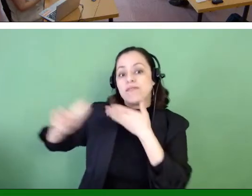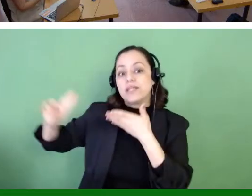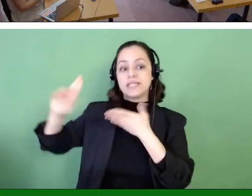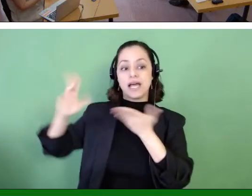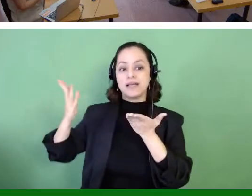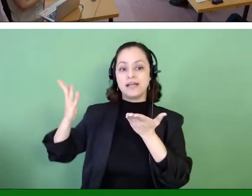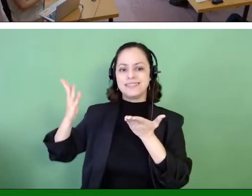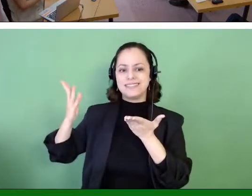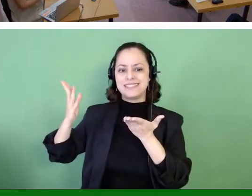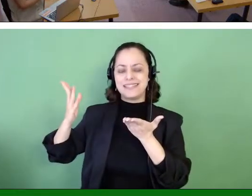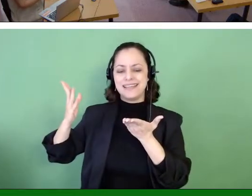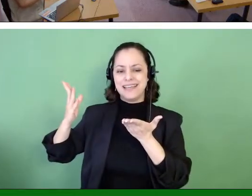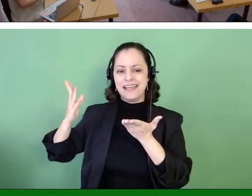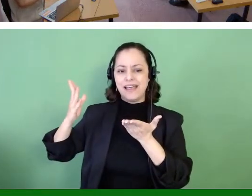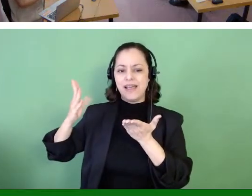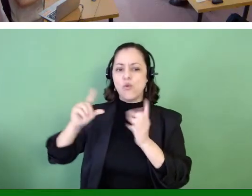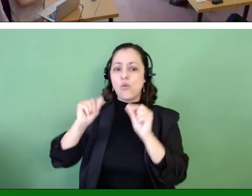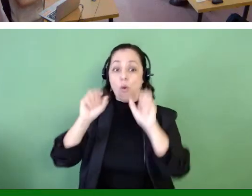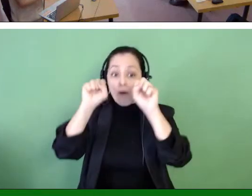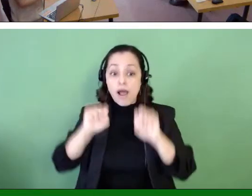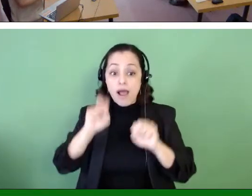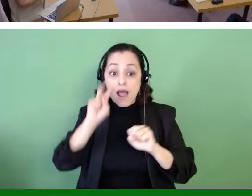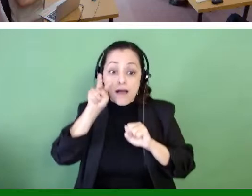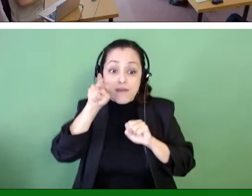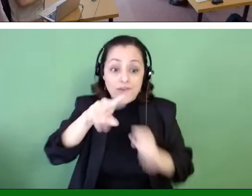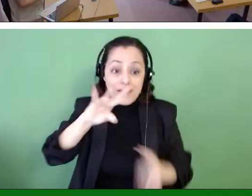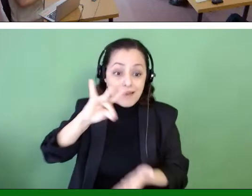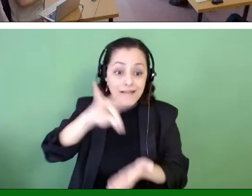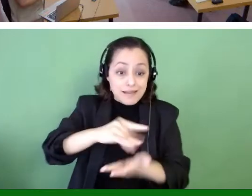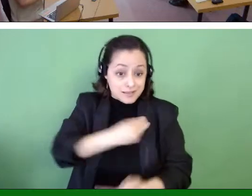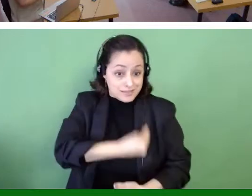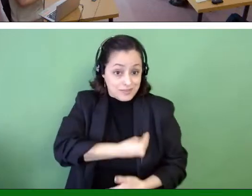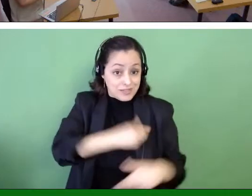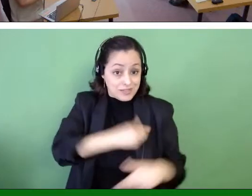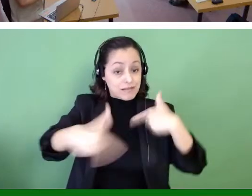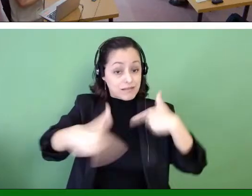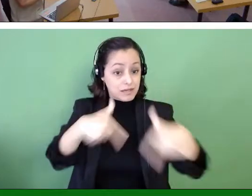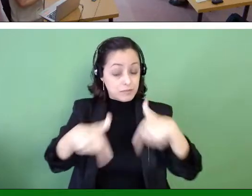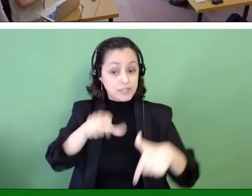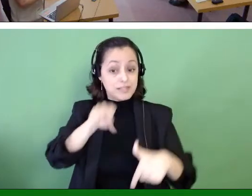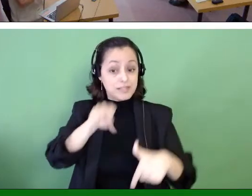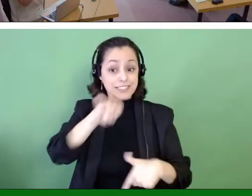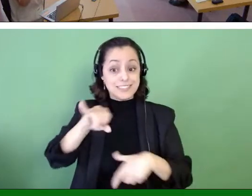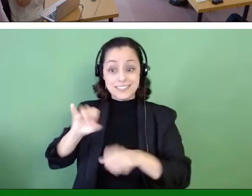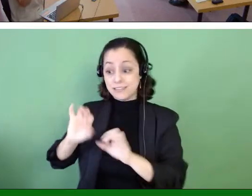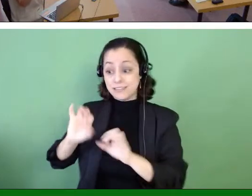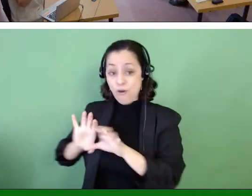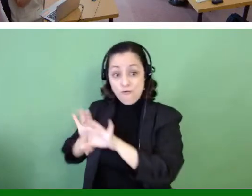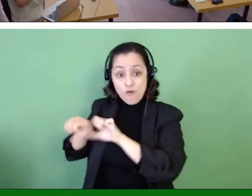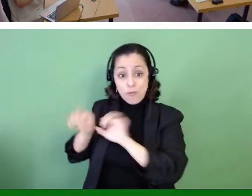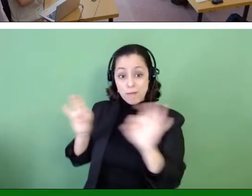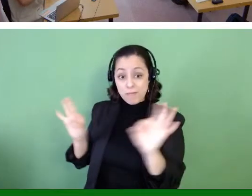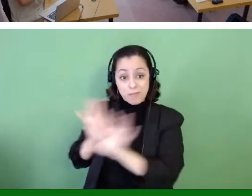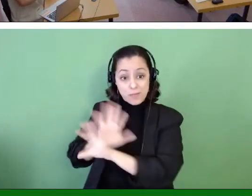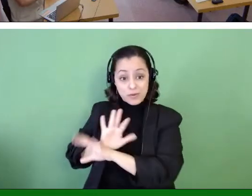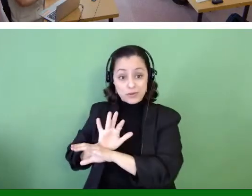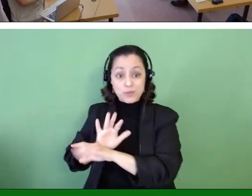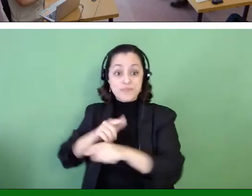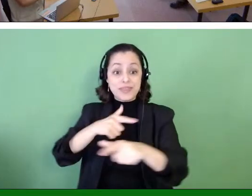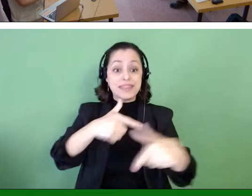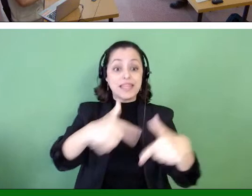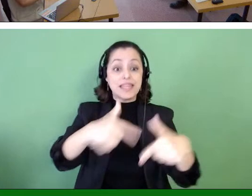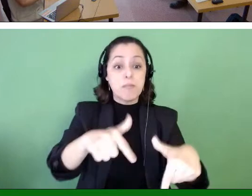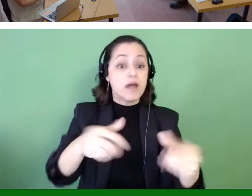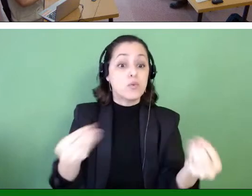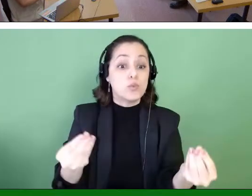de aula, mas que ele entenda qual é a realidade que ele vai encarar quando ele sair dali. Né, como eu digo numa das situações da tese, né, e eu acredito